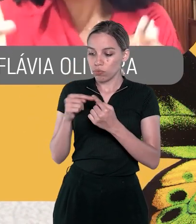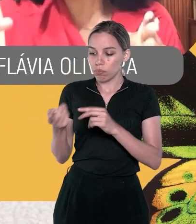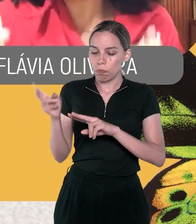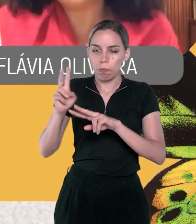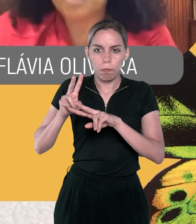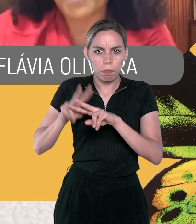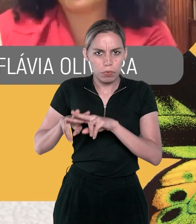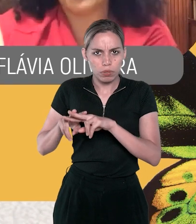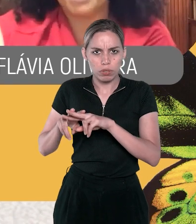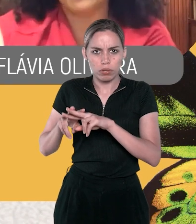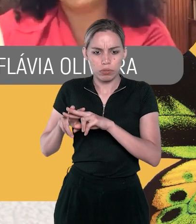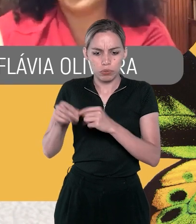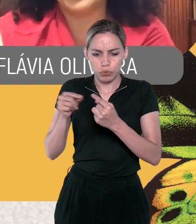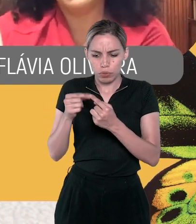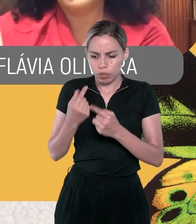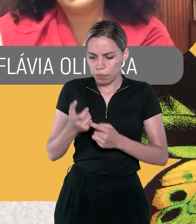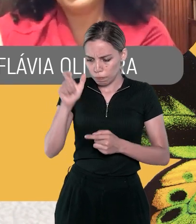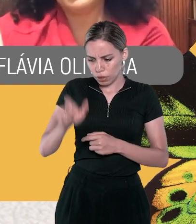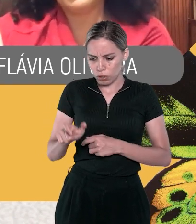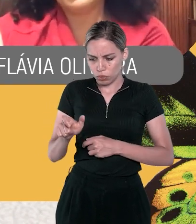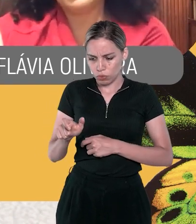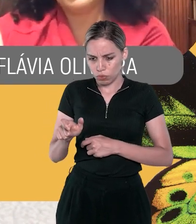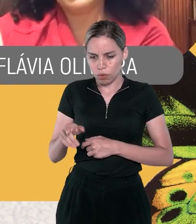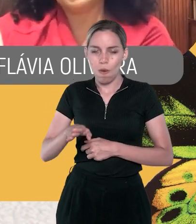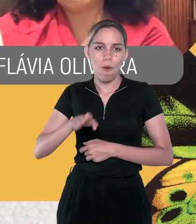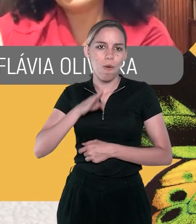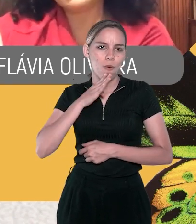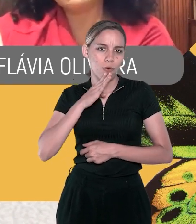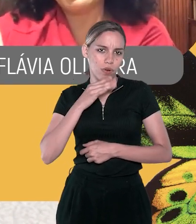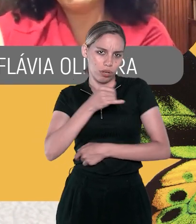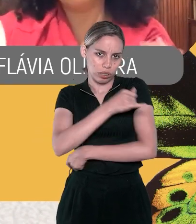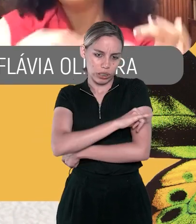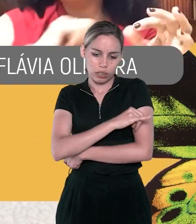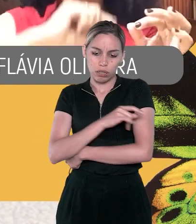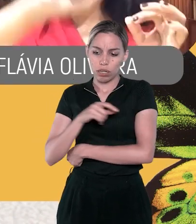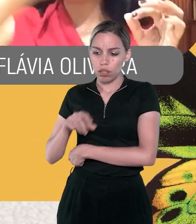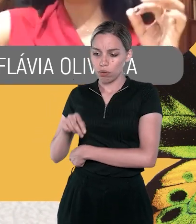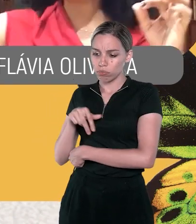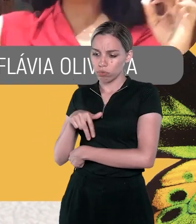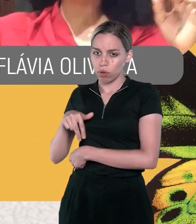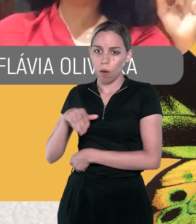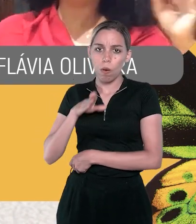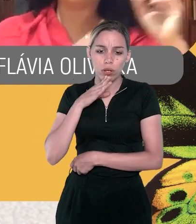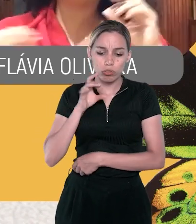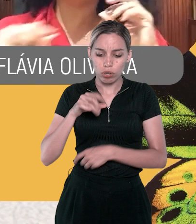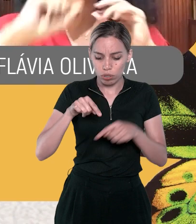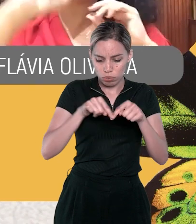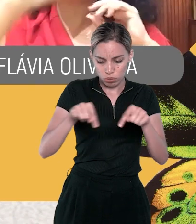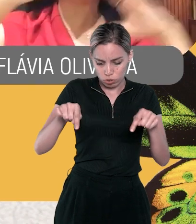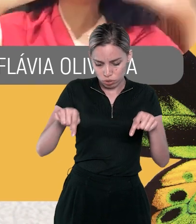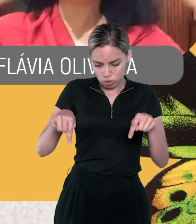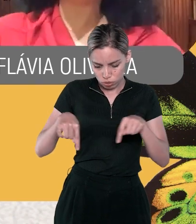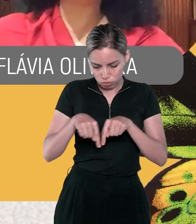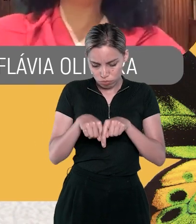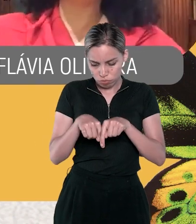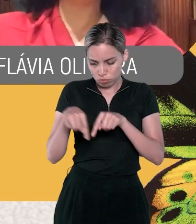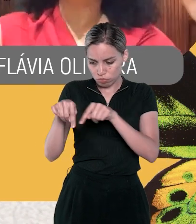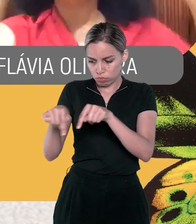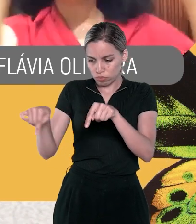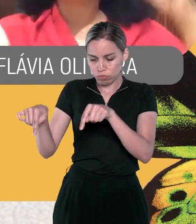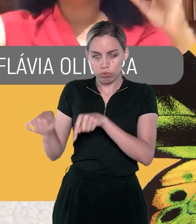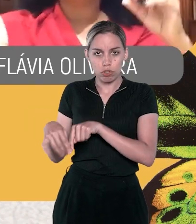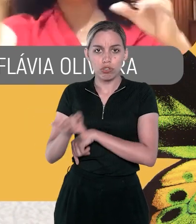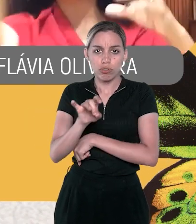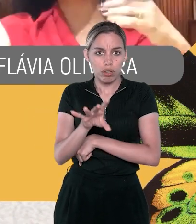em quarteirões, praticamente, né, da cidade. E ele é realmente o personagem